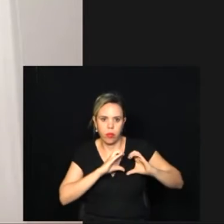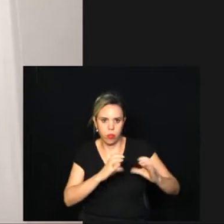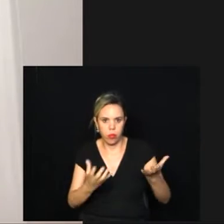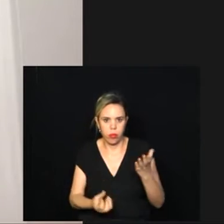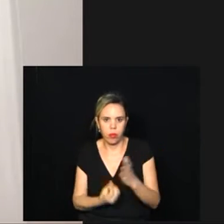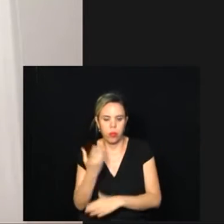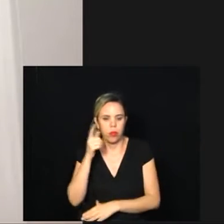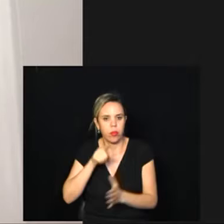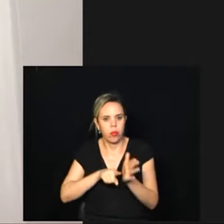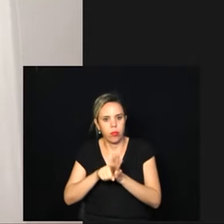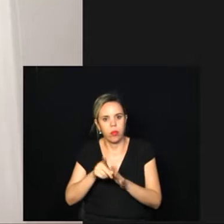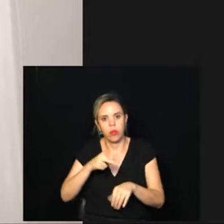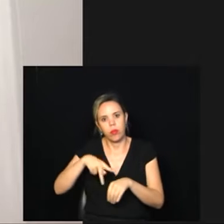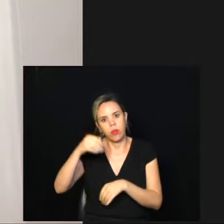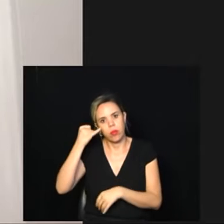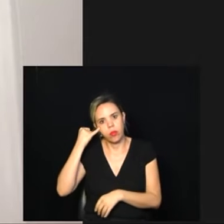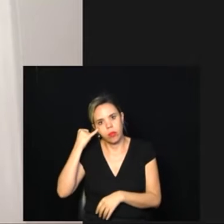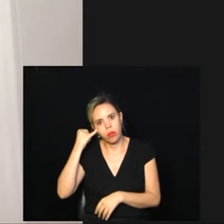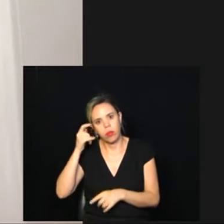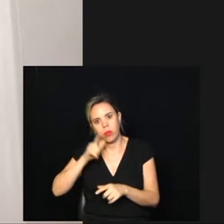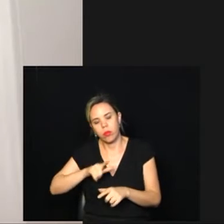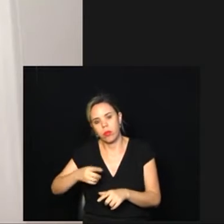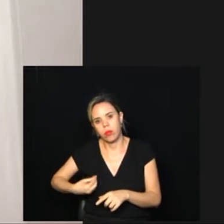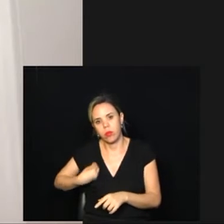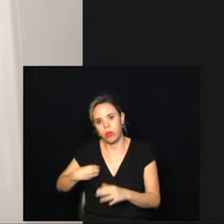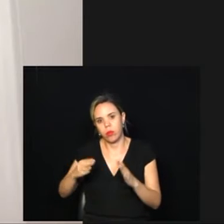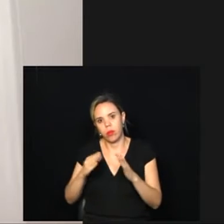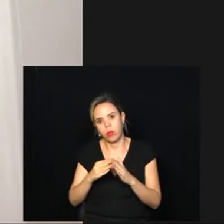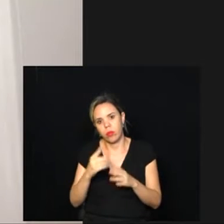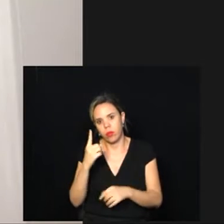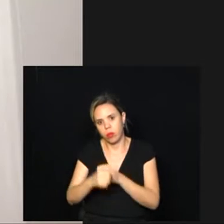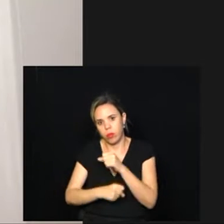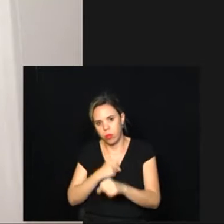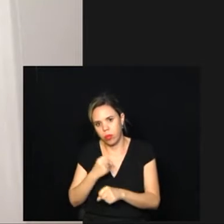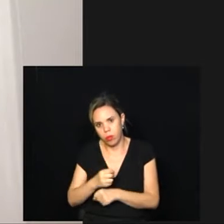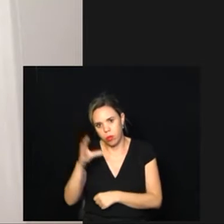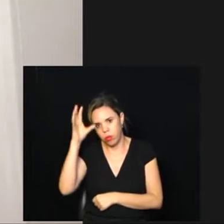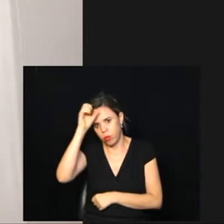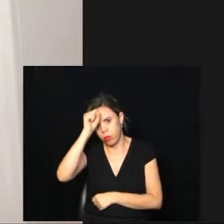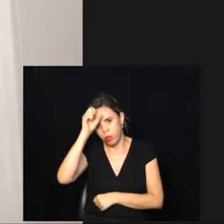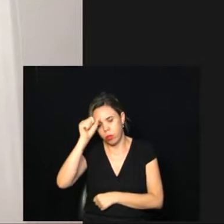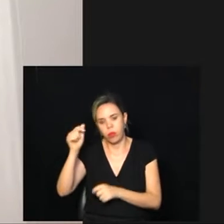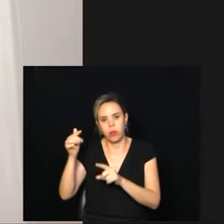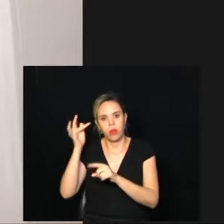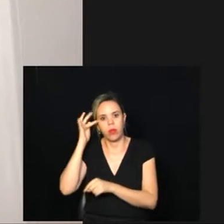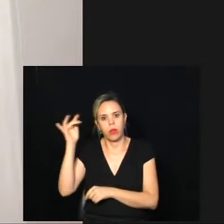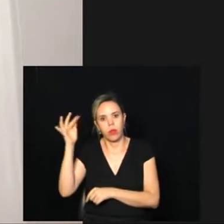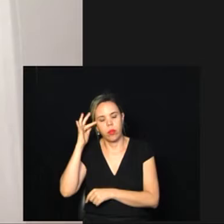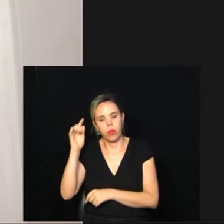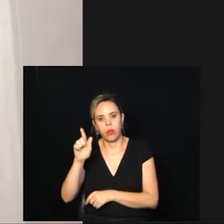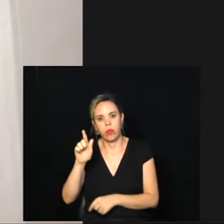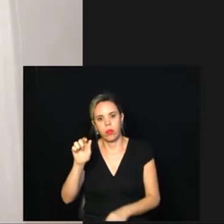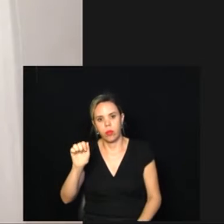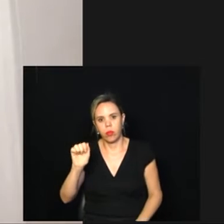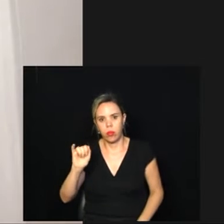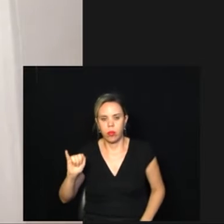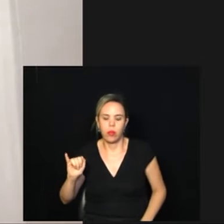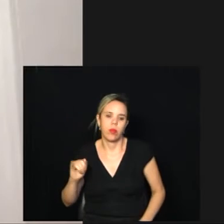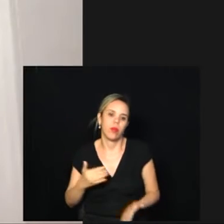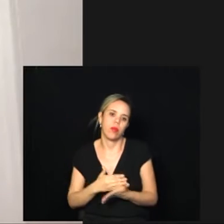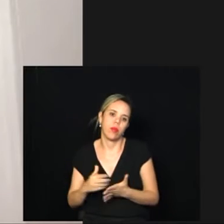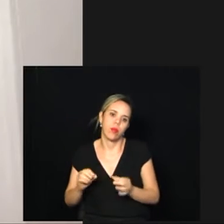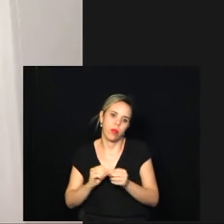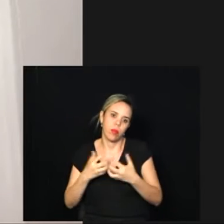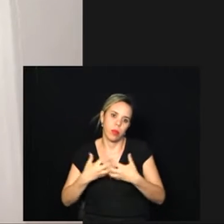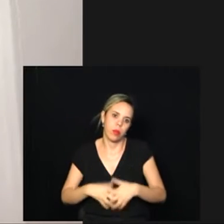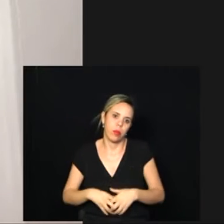minhas raízes no Japão, onde eu fiquei lá, morei lá por 1 ano, pude aprender sobre a filosofia Ikigai. E aí começou a